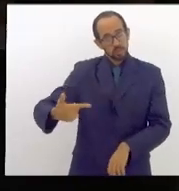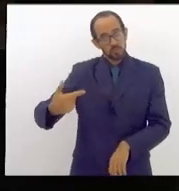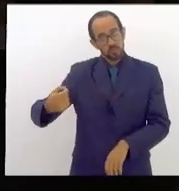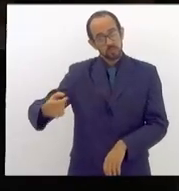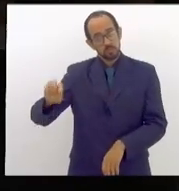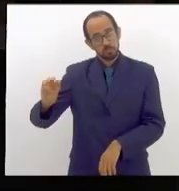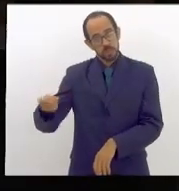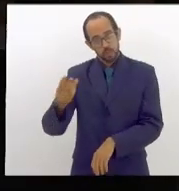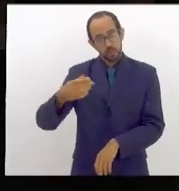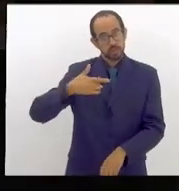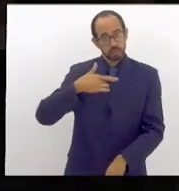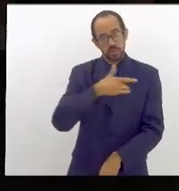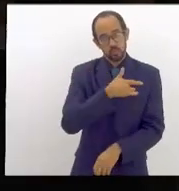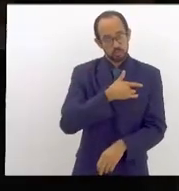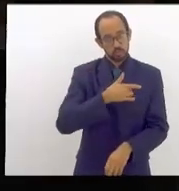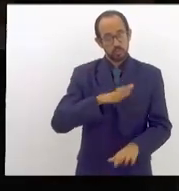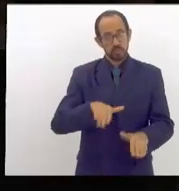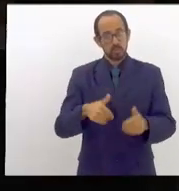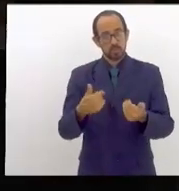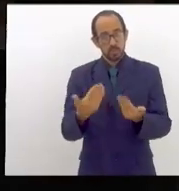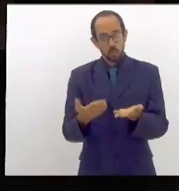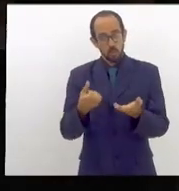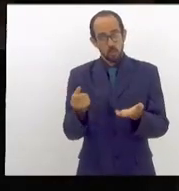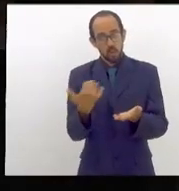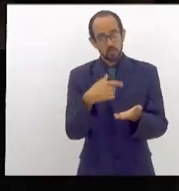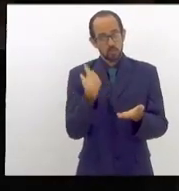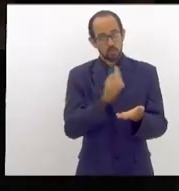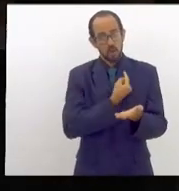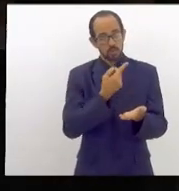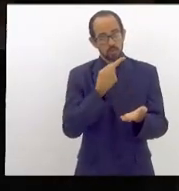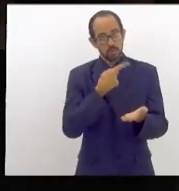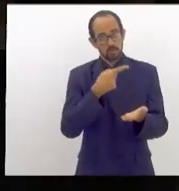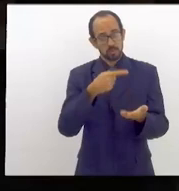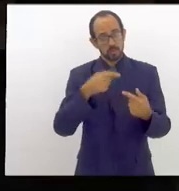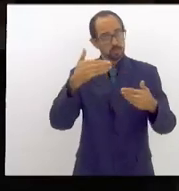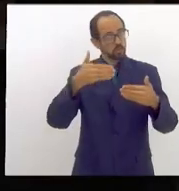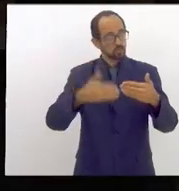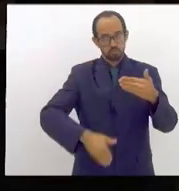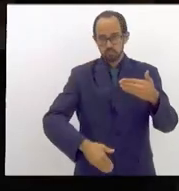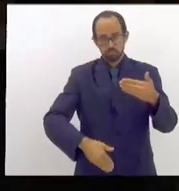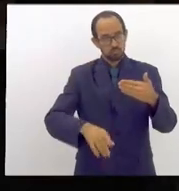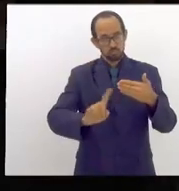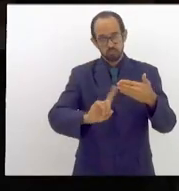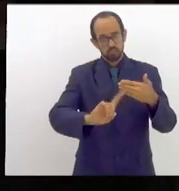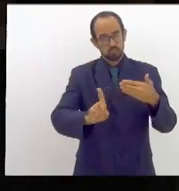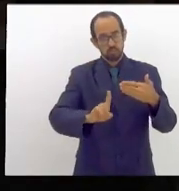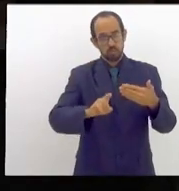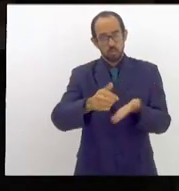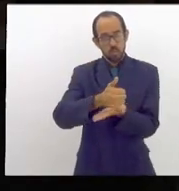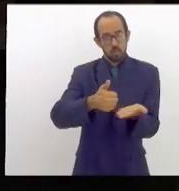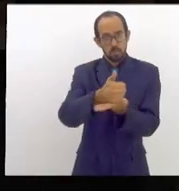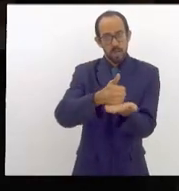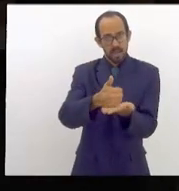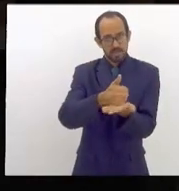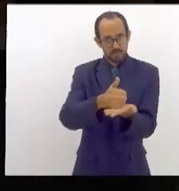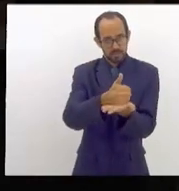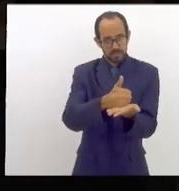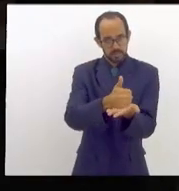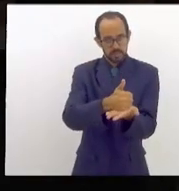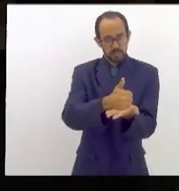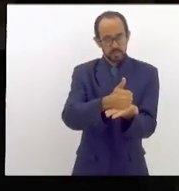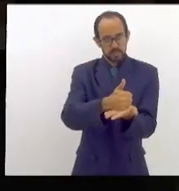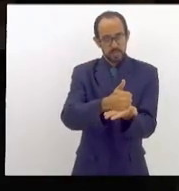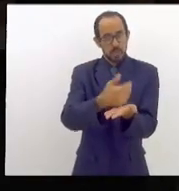enfim quando a gente demonstra que eles descumpriram com o mínimo regulamentar para